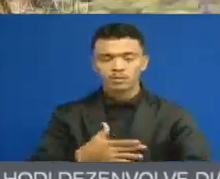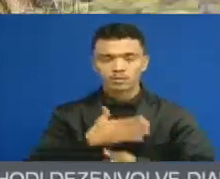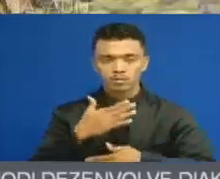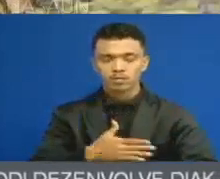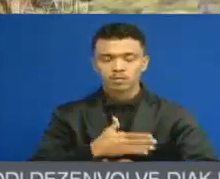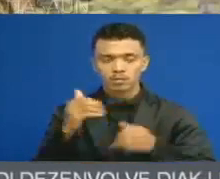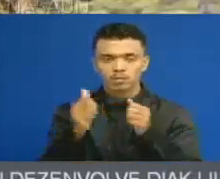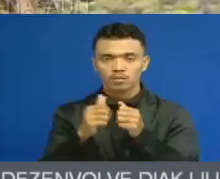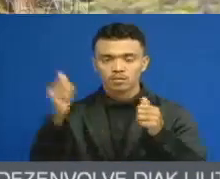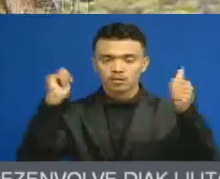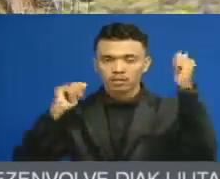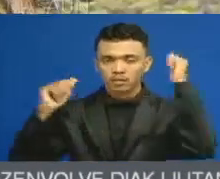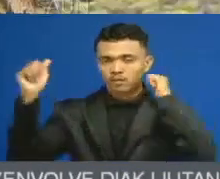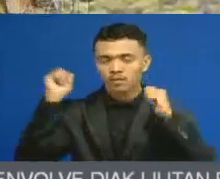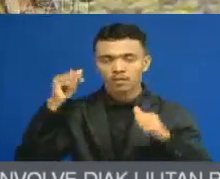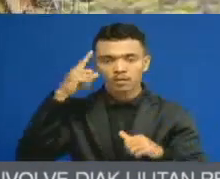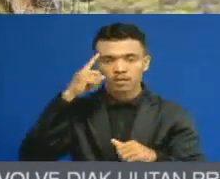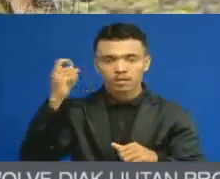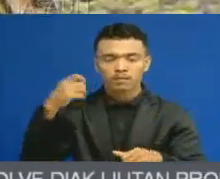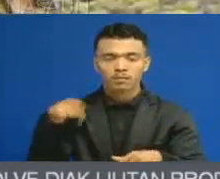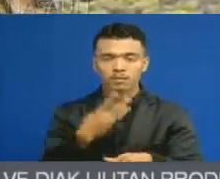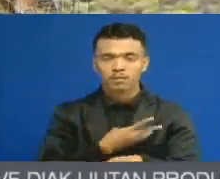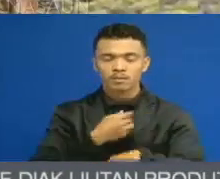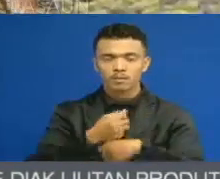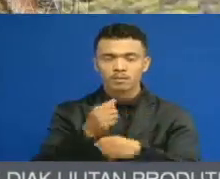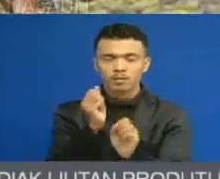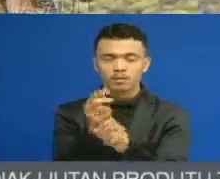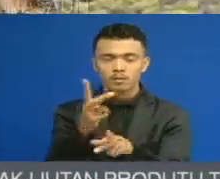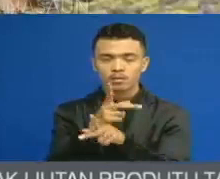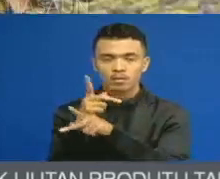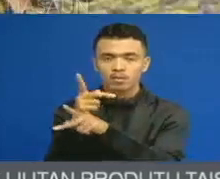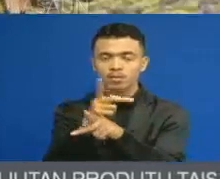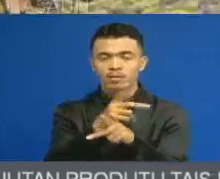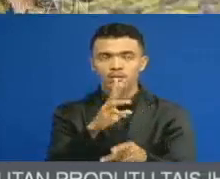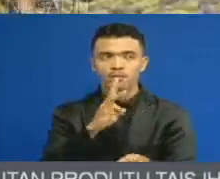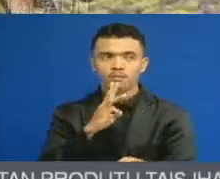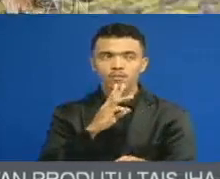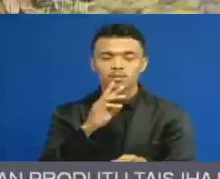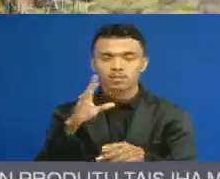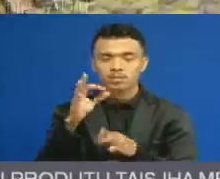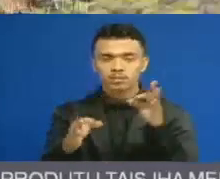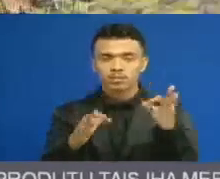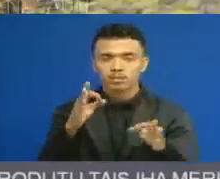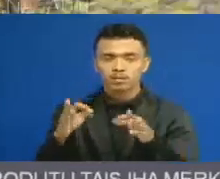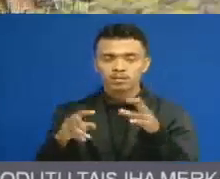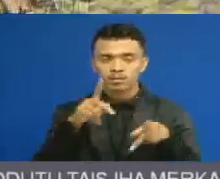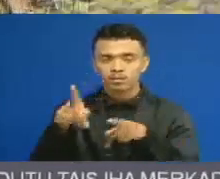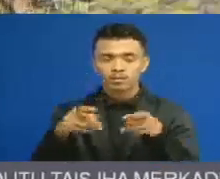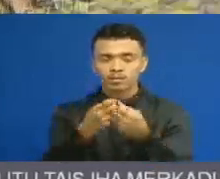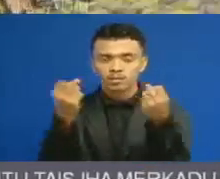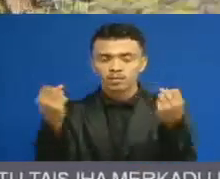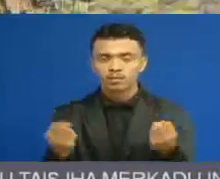ira ne tamba ami halu buat ne ami conserva be adu ami ne comunidade husi suku